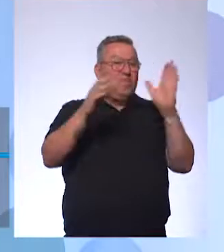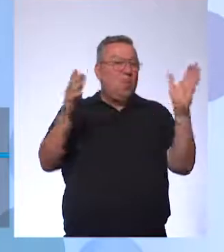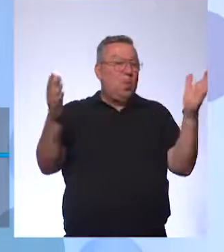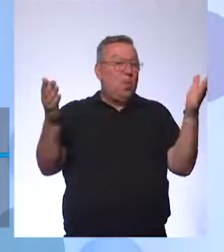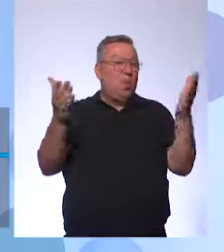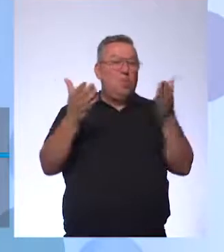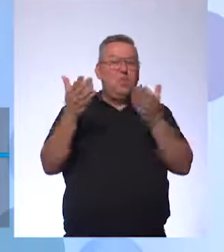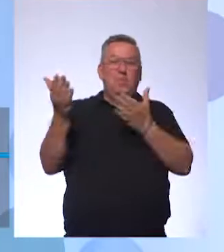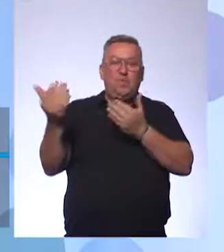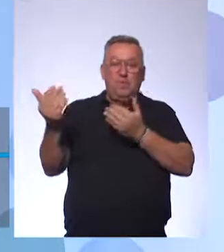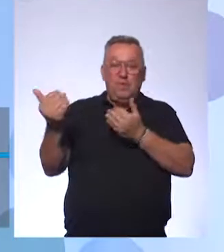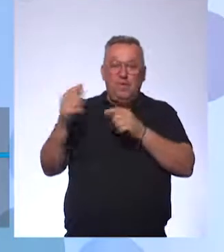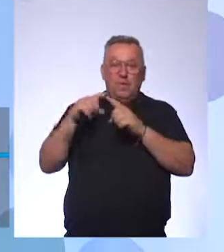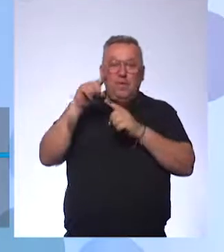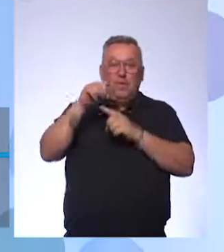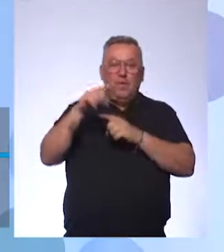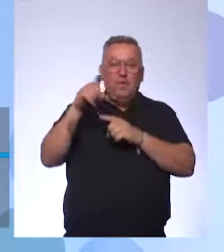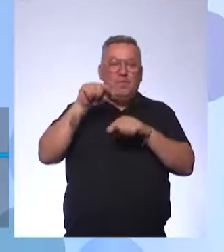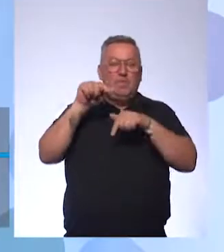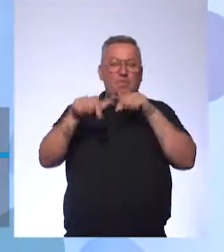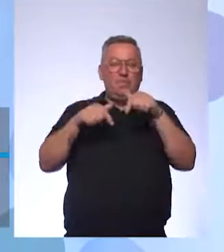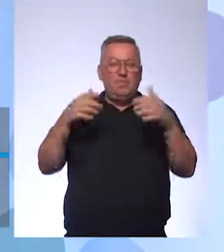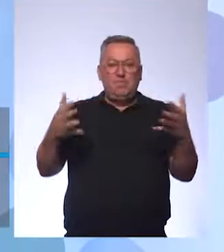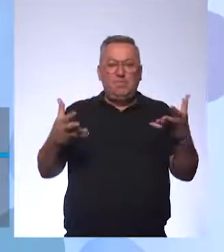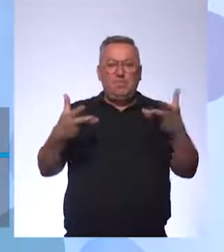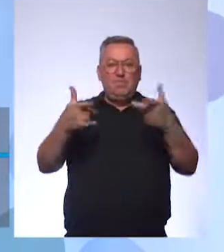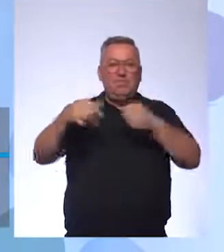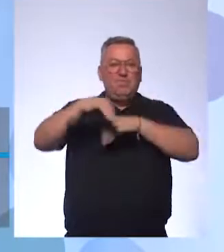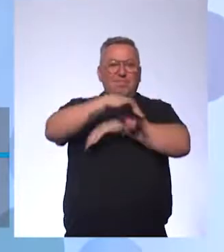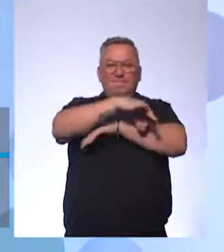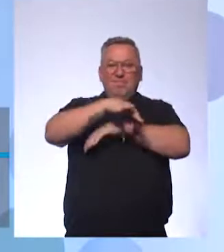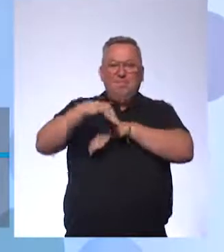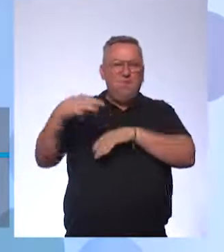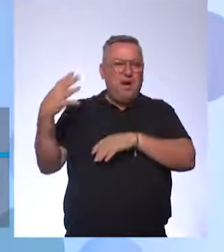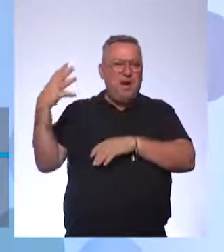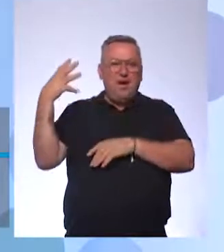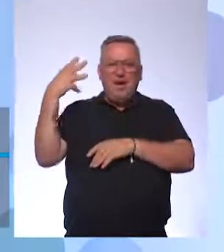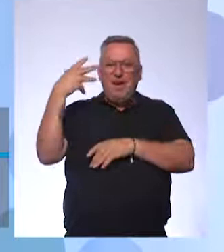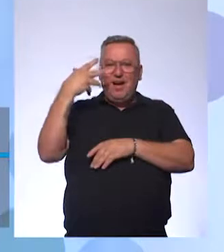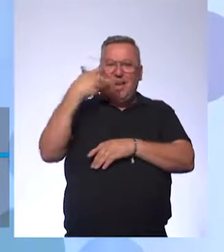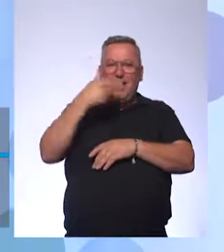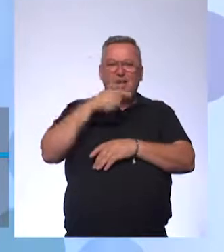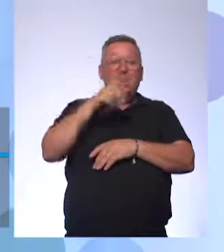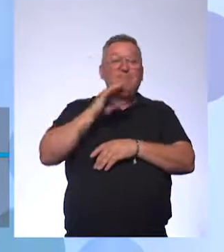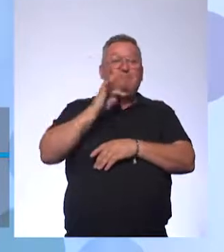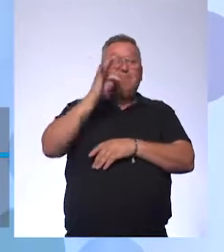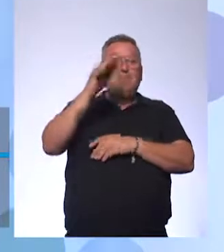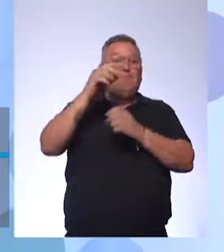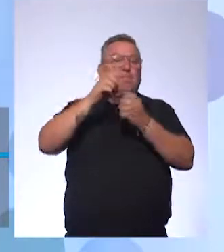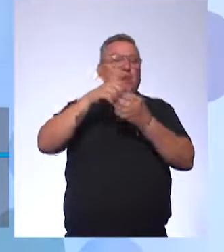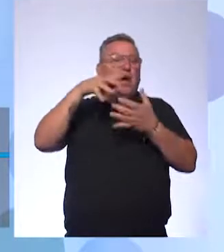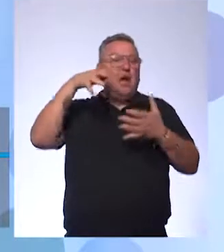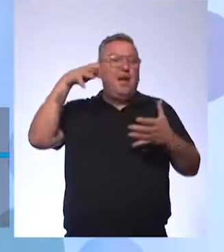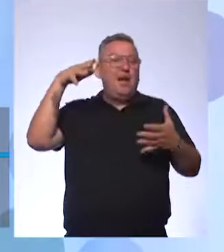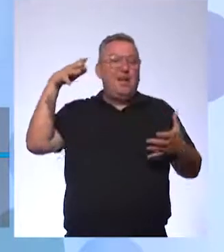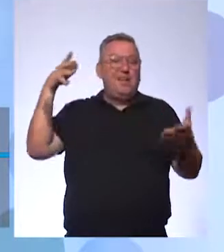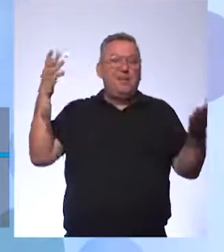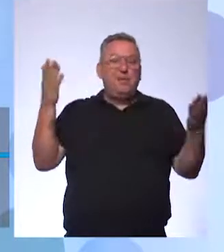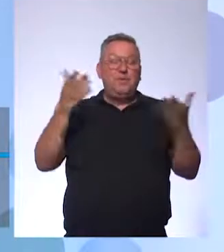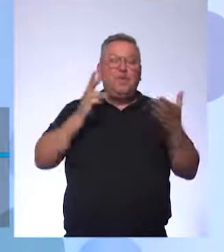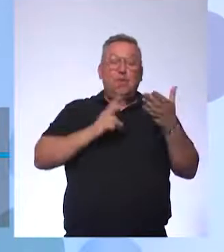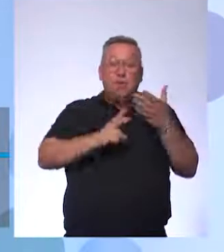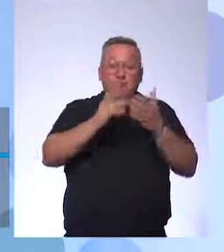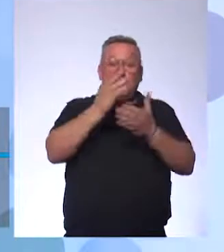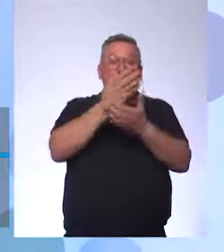Protagonismo Juvenil, com essas obras arquitetônicas lindas. Vocês têm um futuro brilhante, é só